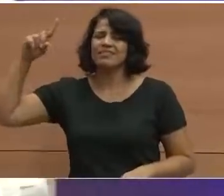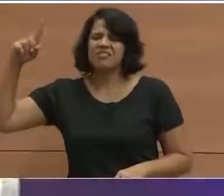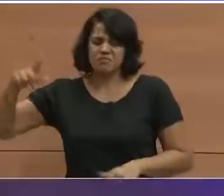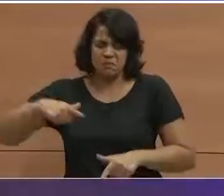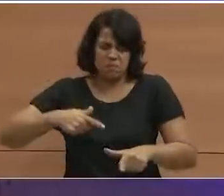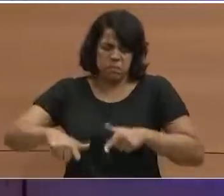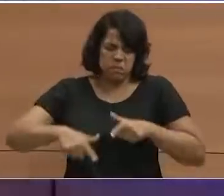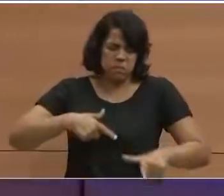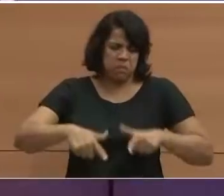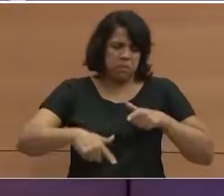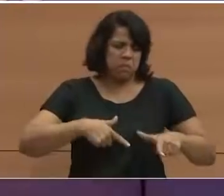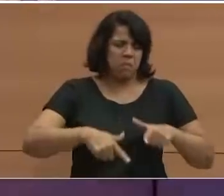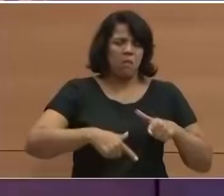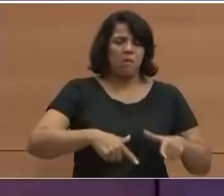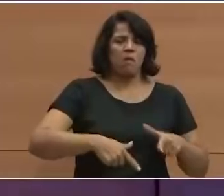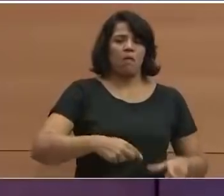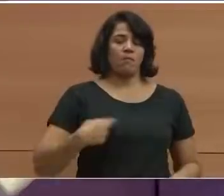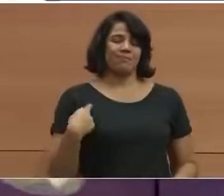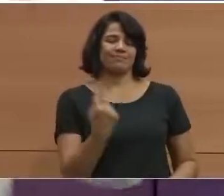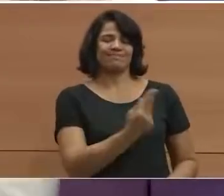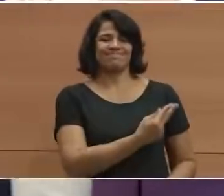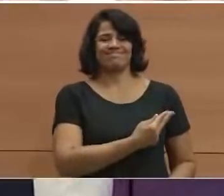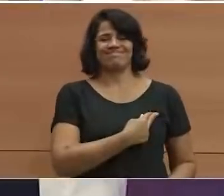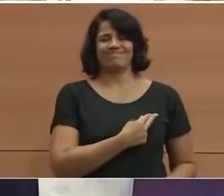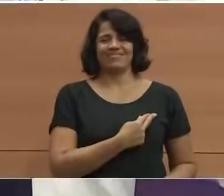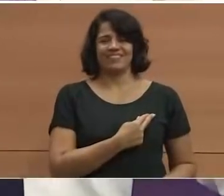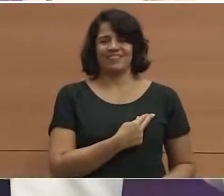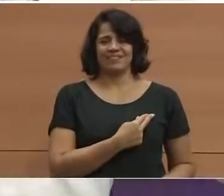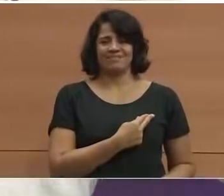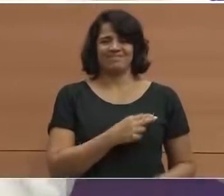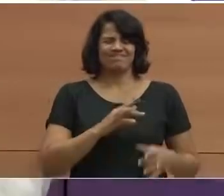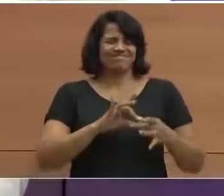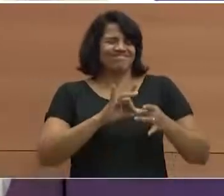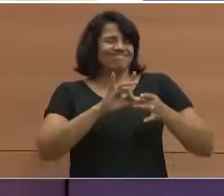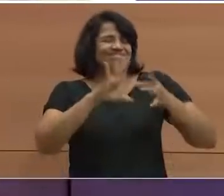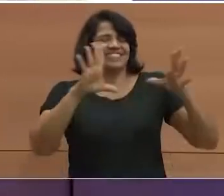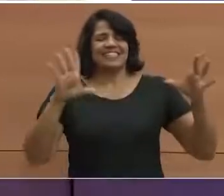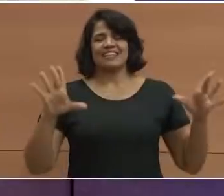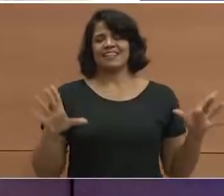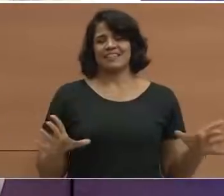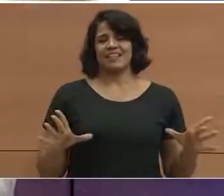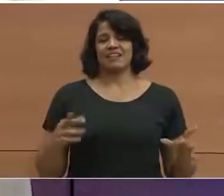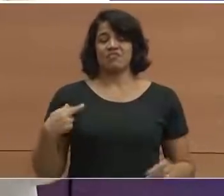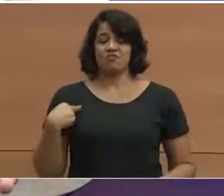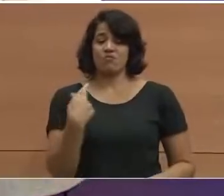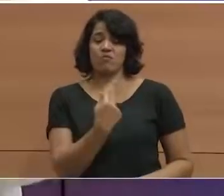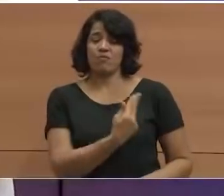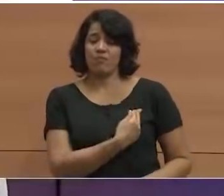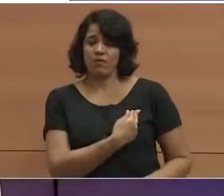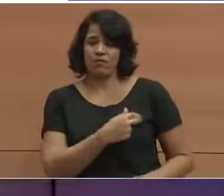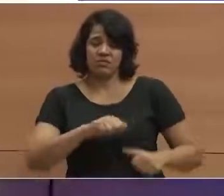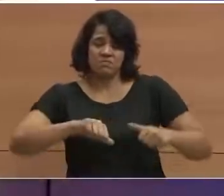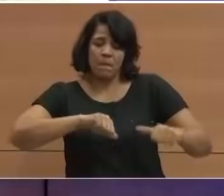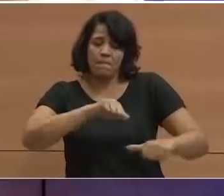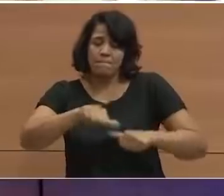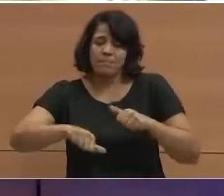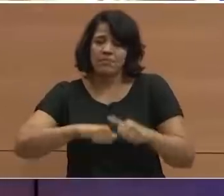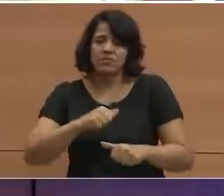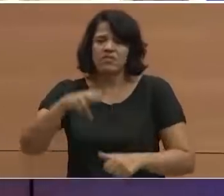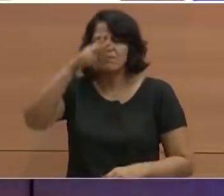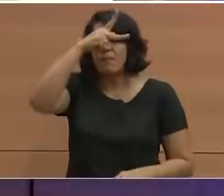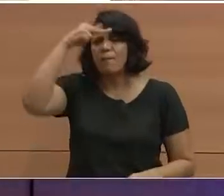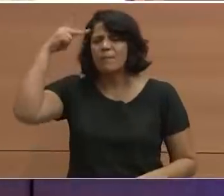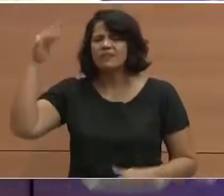com liberdade. Pessoas que são obedientes ao Espírito. Veio uma palavra profética,